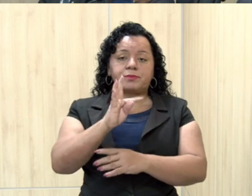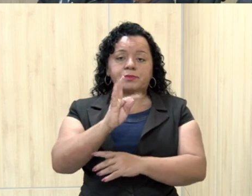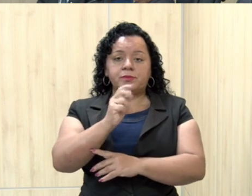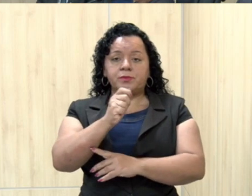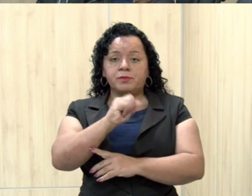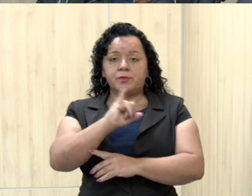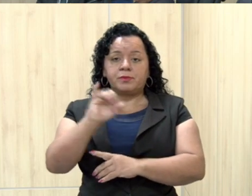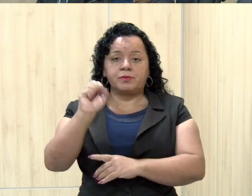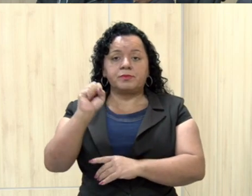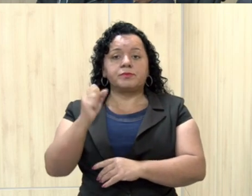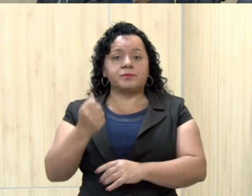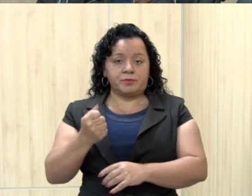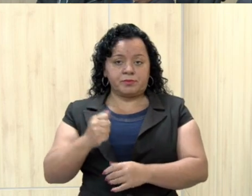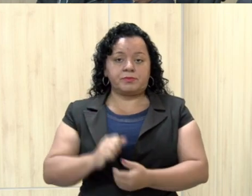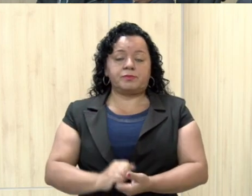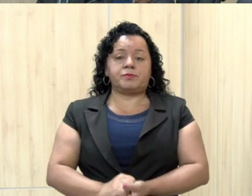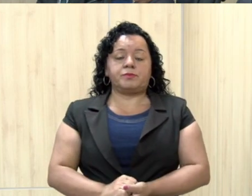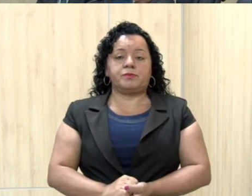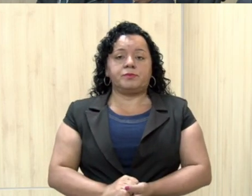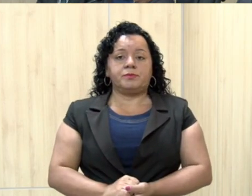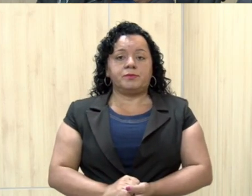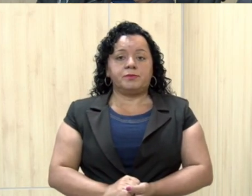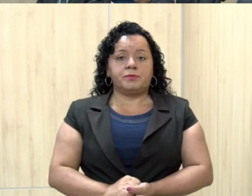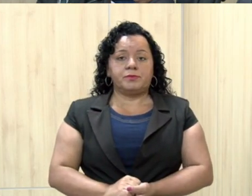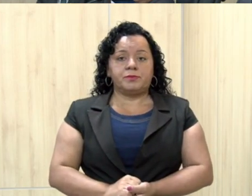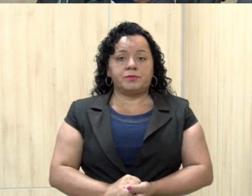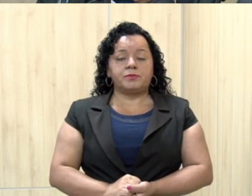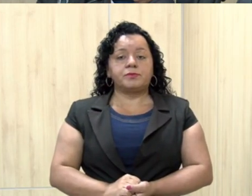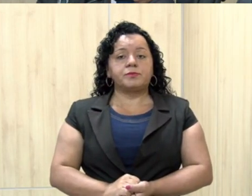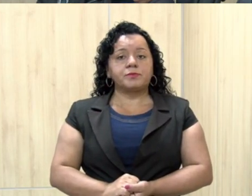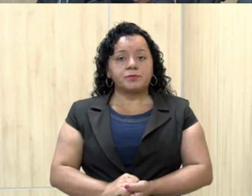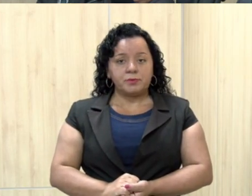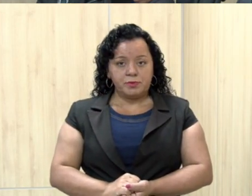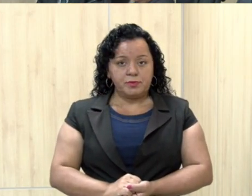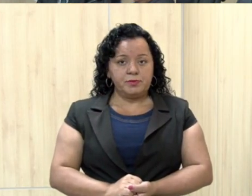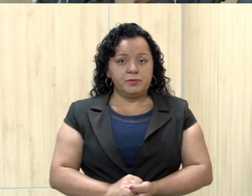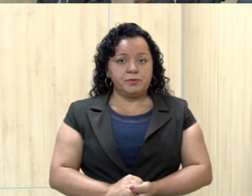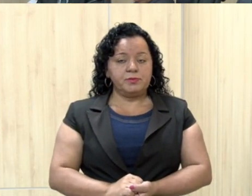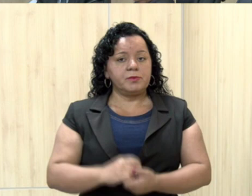presente o voto favorável do deputado Rodrigo Camargo